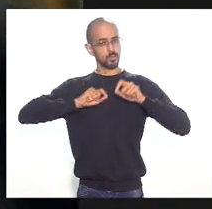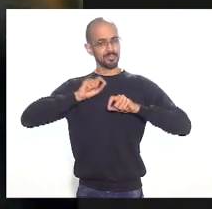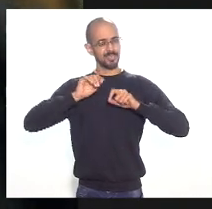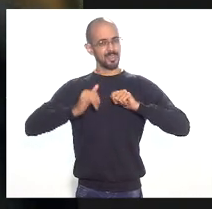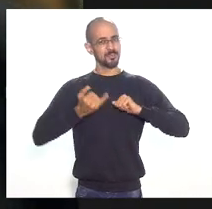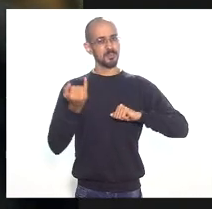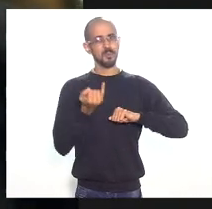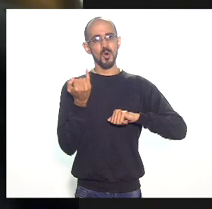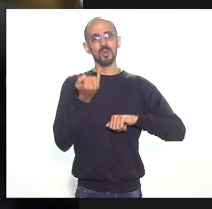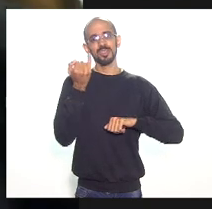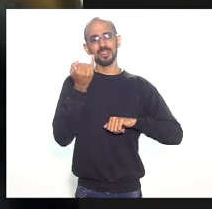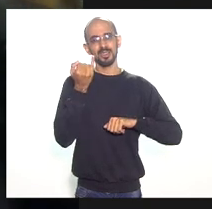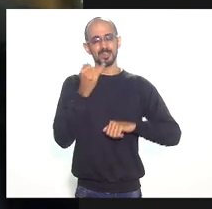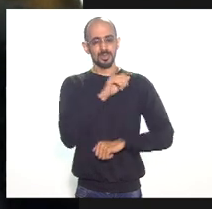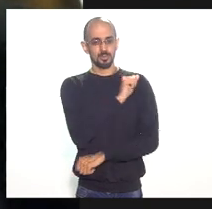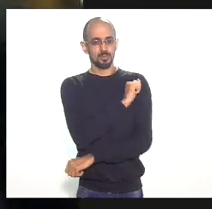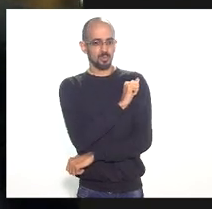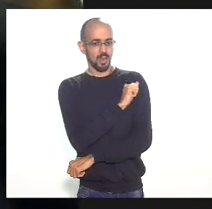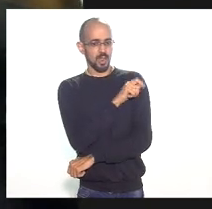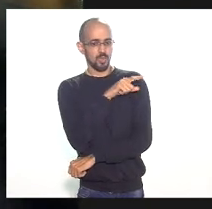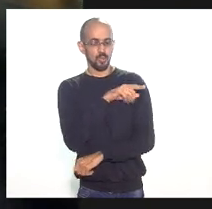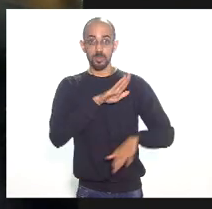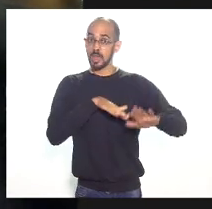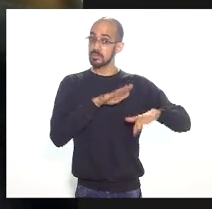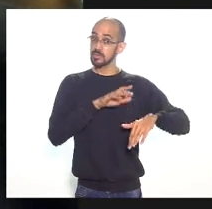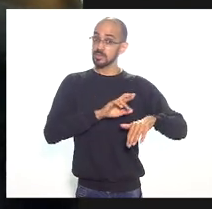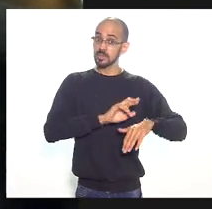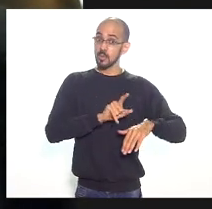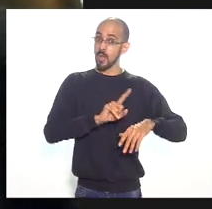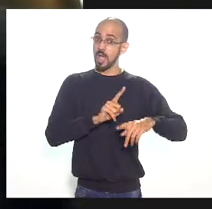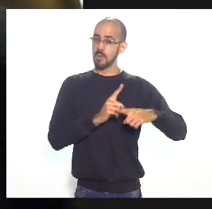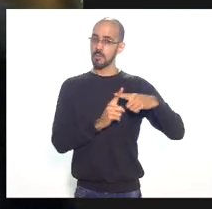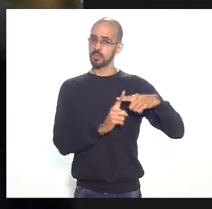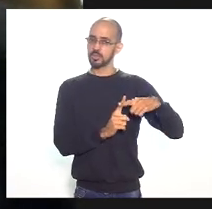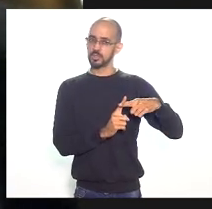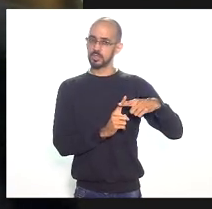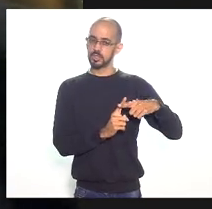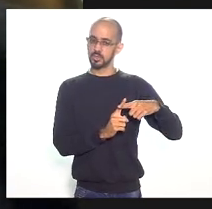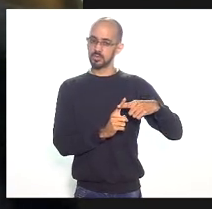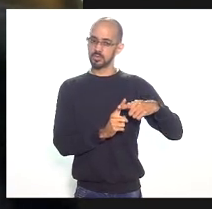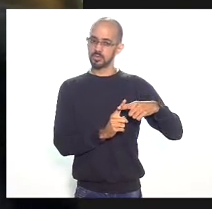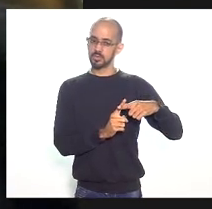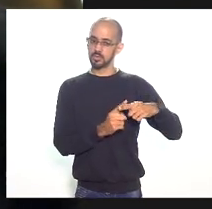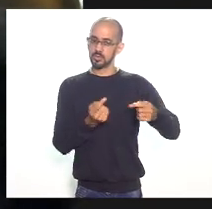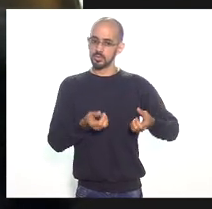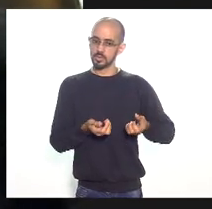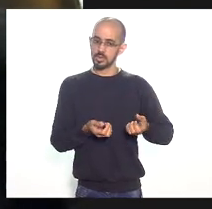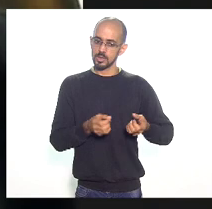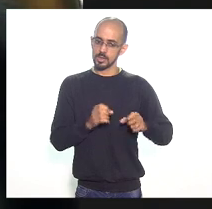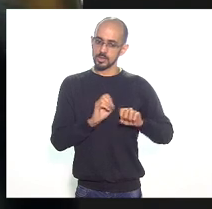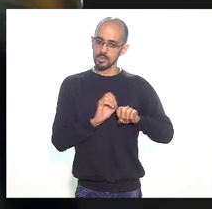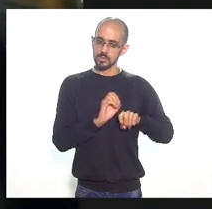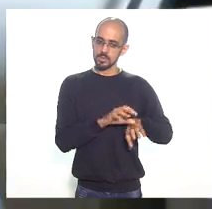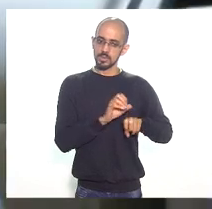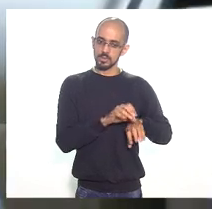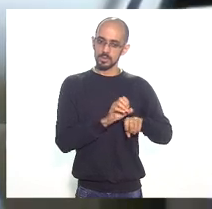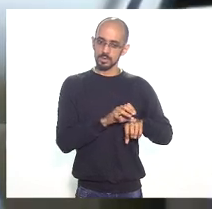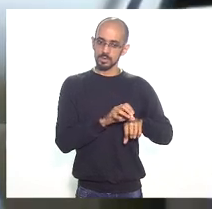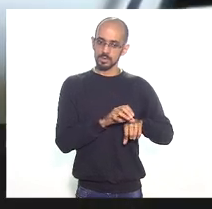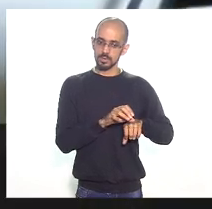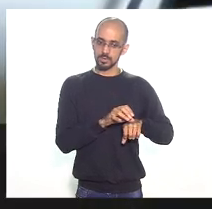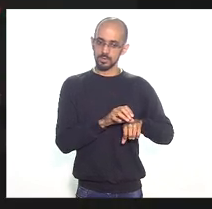importante, às vezes, não positivo na formação da criança, na formação do ator.